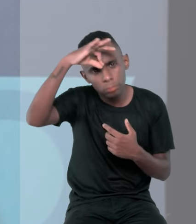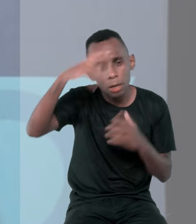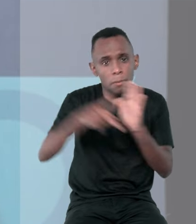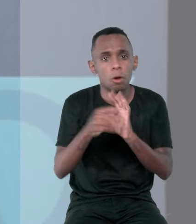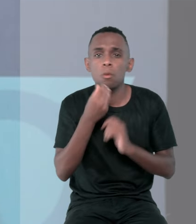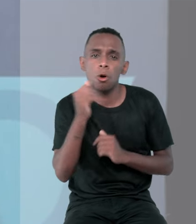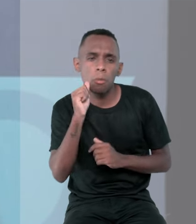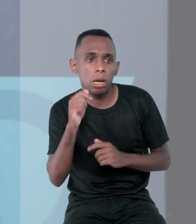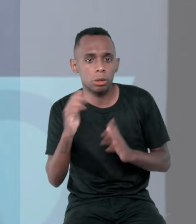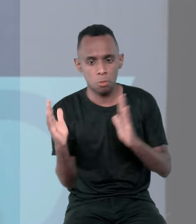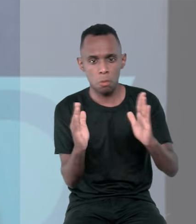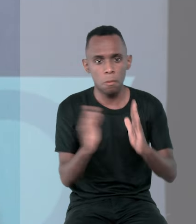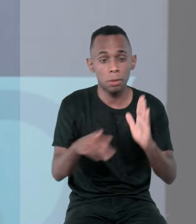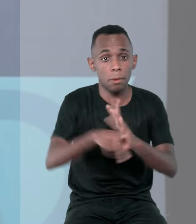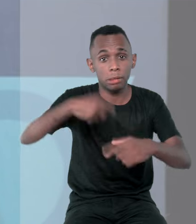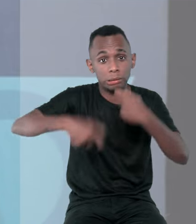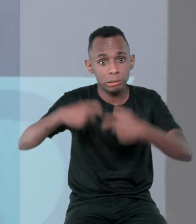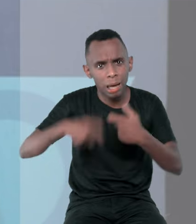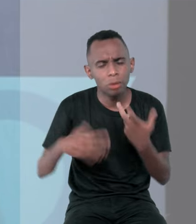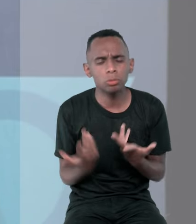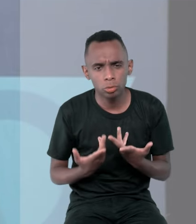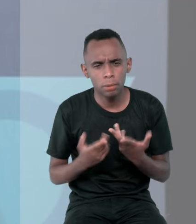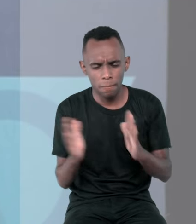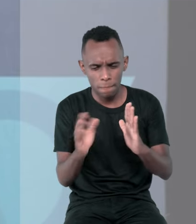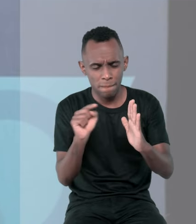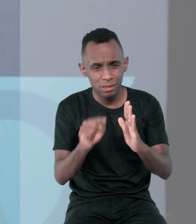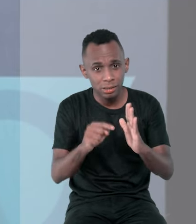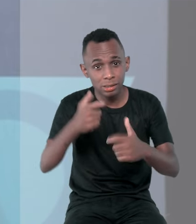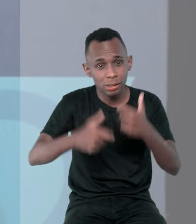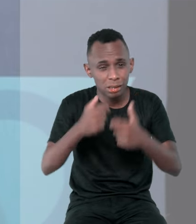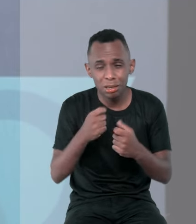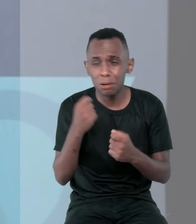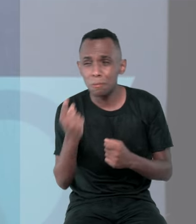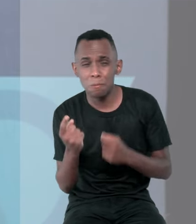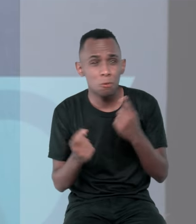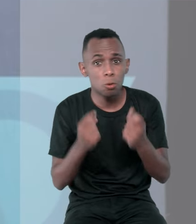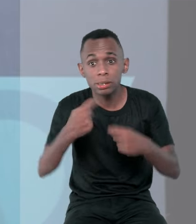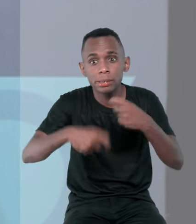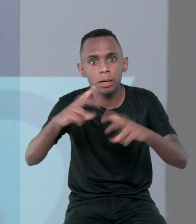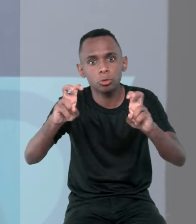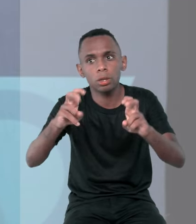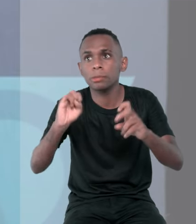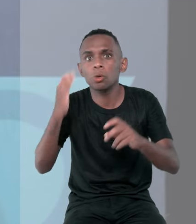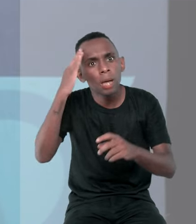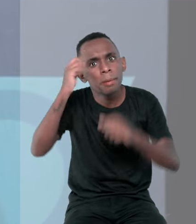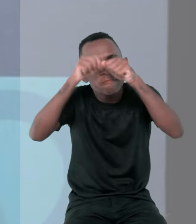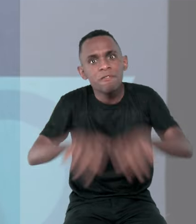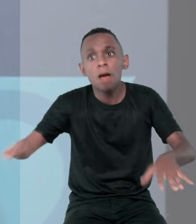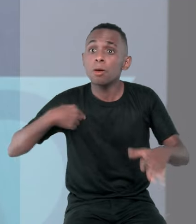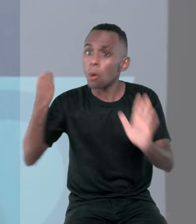uma cena de sexo. Aquela cena ali específica, que é uma das poucas cenas de sexo, se eu soubesse, eu teria colocado mais,